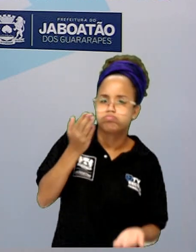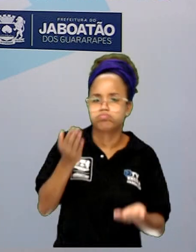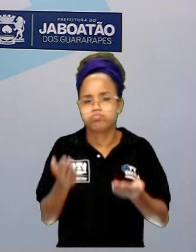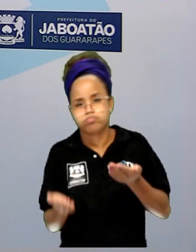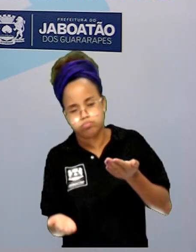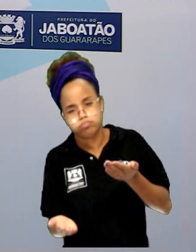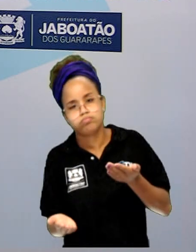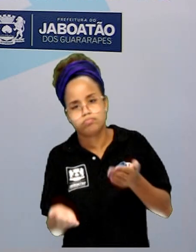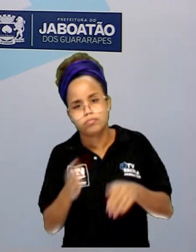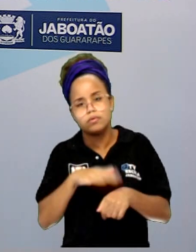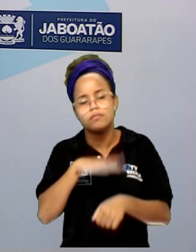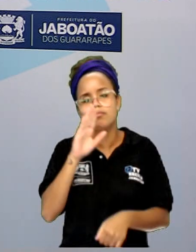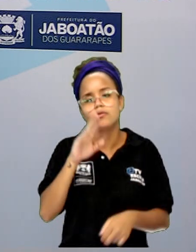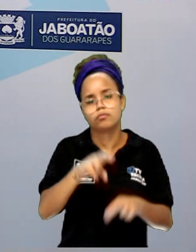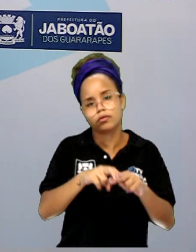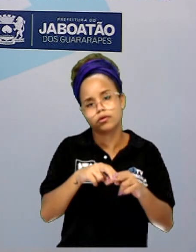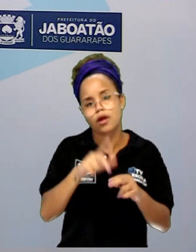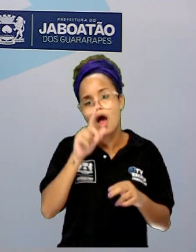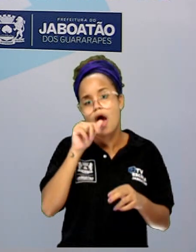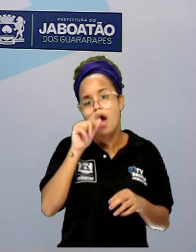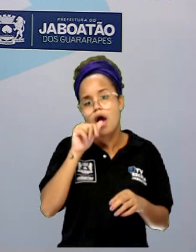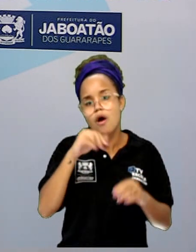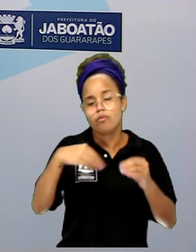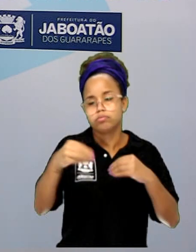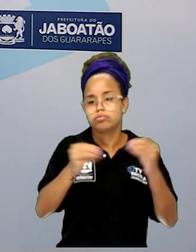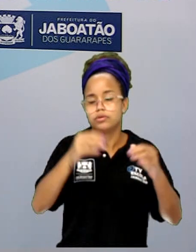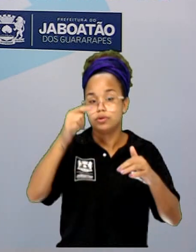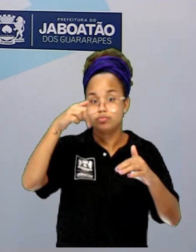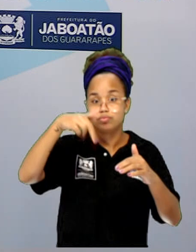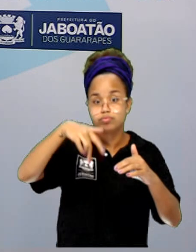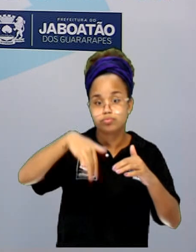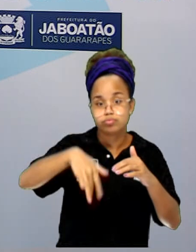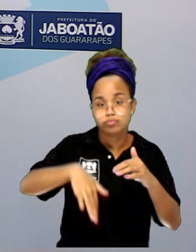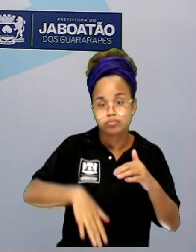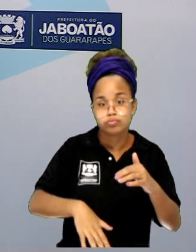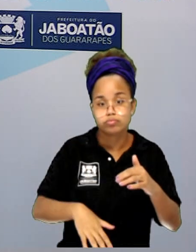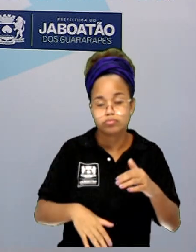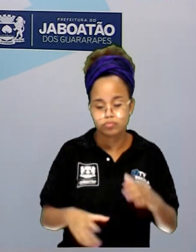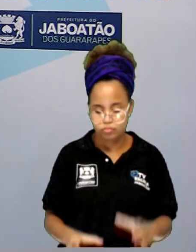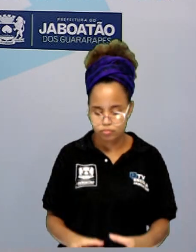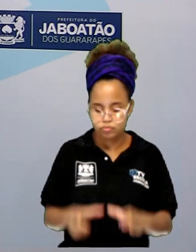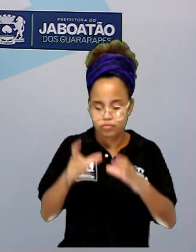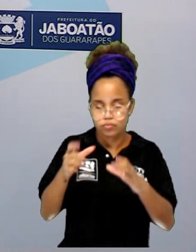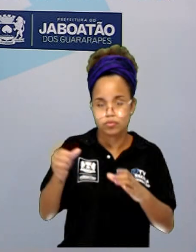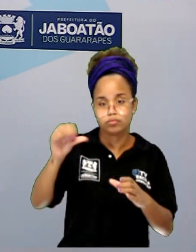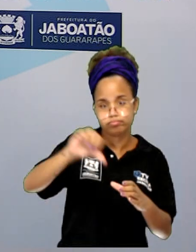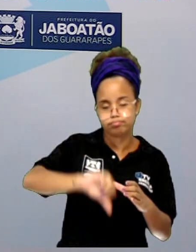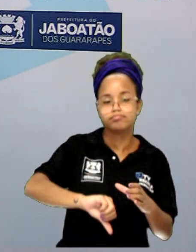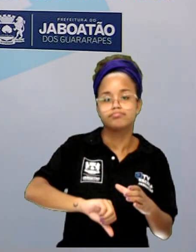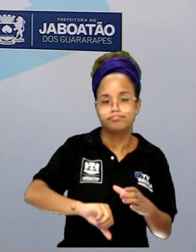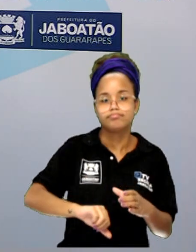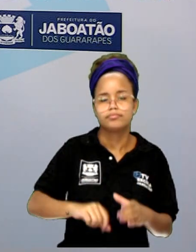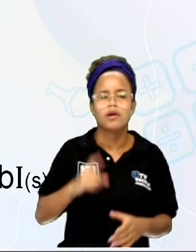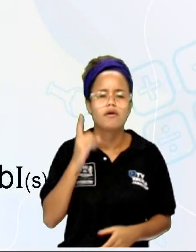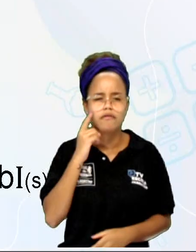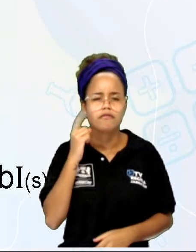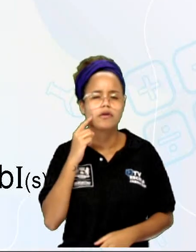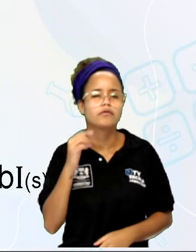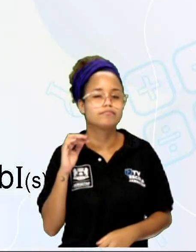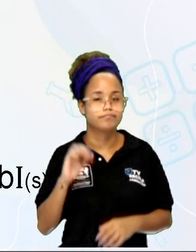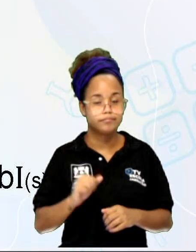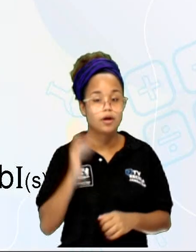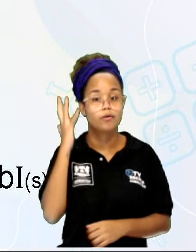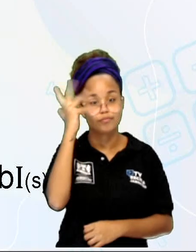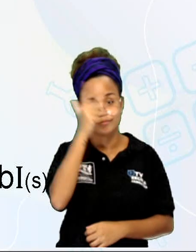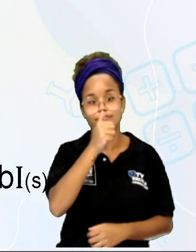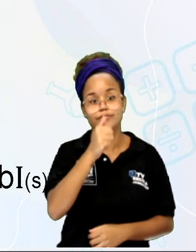meio aquoso e ele vai descer para o fundo do becker, onde você está fazendo a reação. Vamos ver como ela é bonita, é a chuva de ouro,